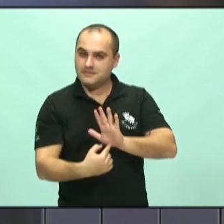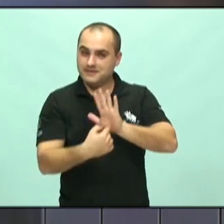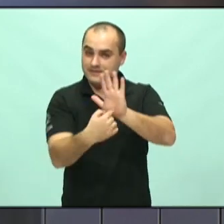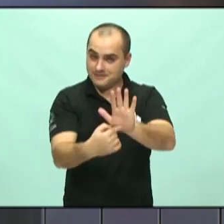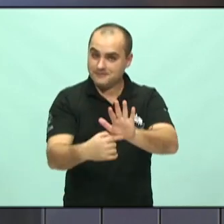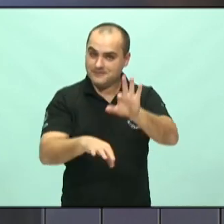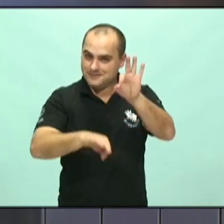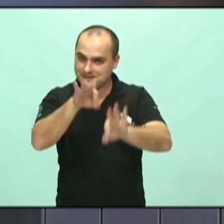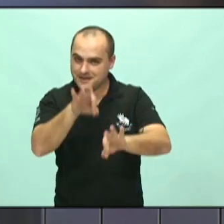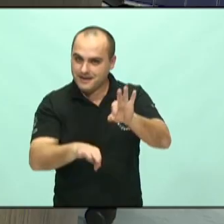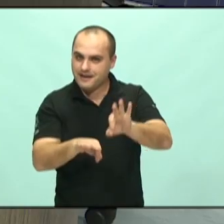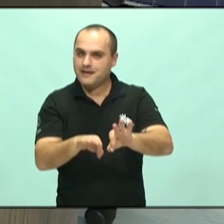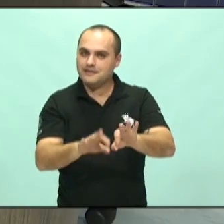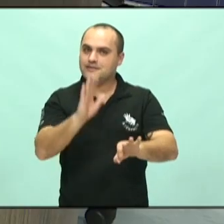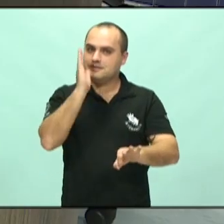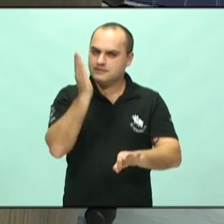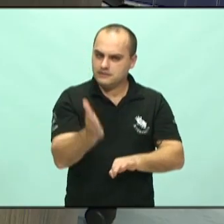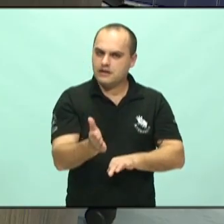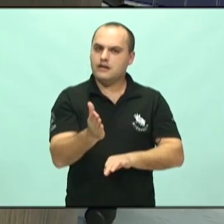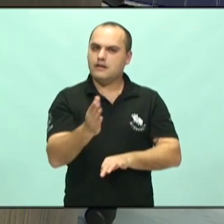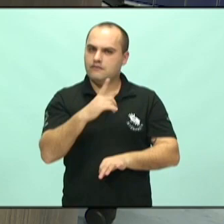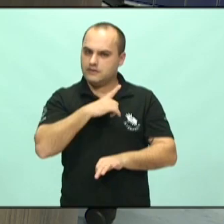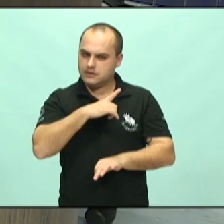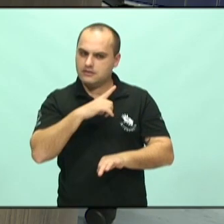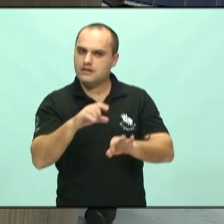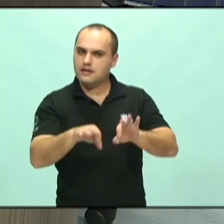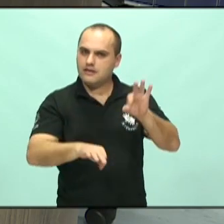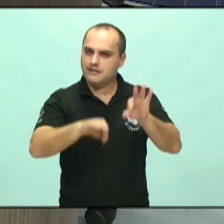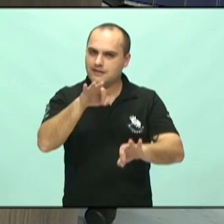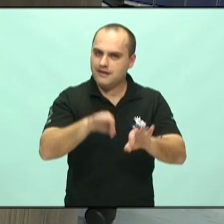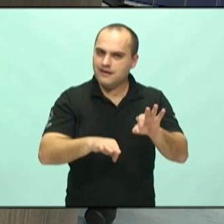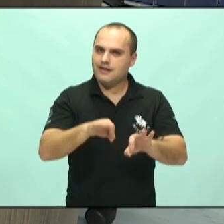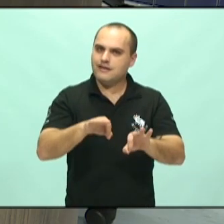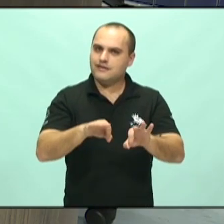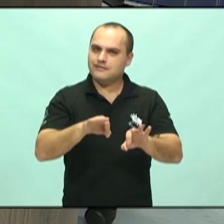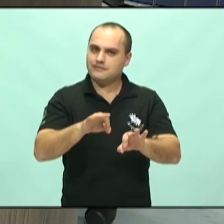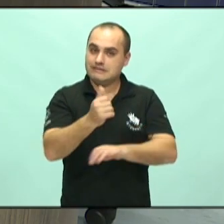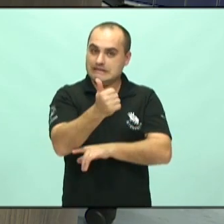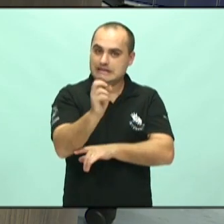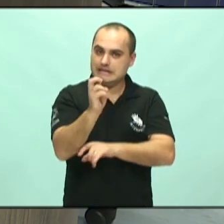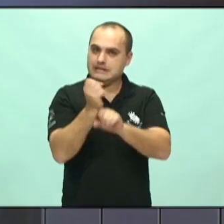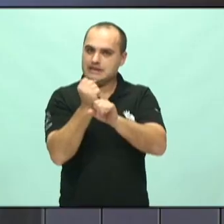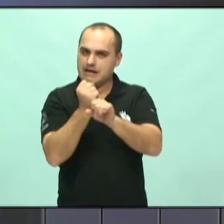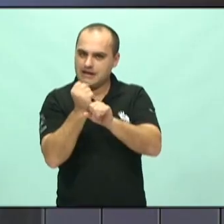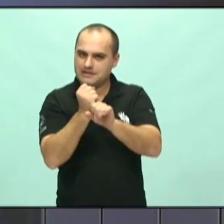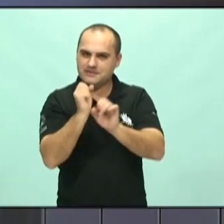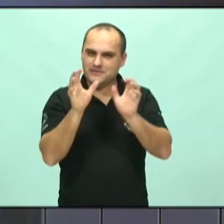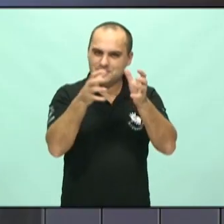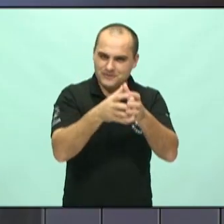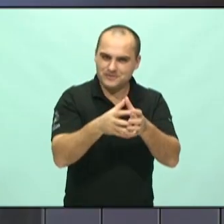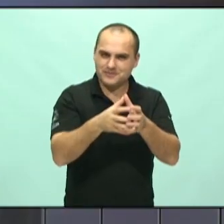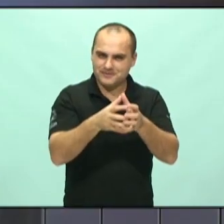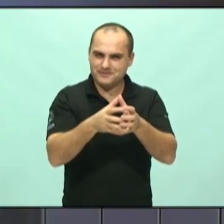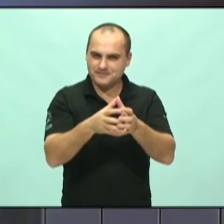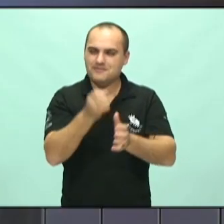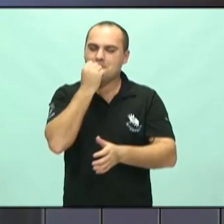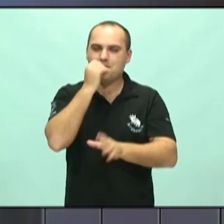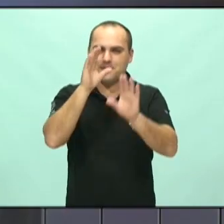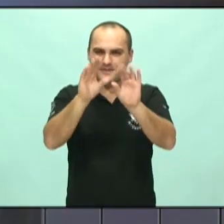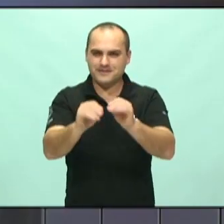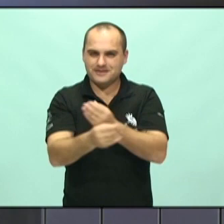que essa peça vai estar na programação dos 15 anos do Grupo Porto Cênico. Uma boa